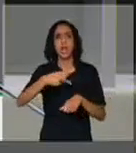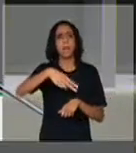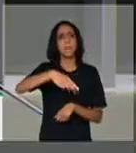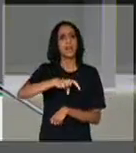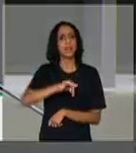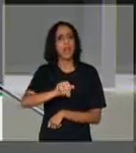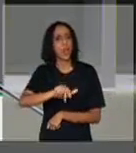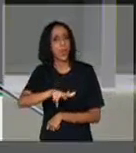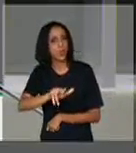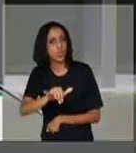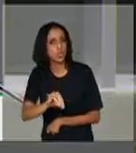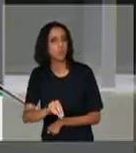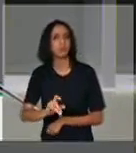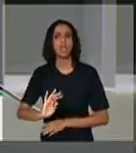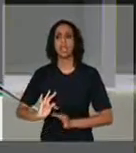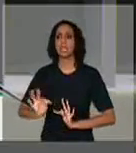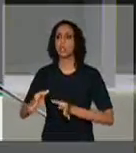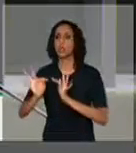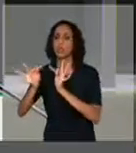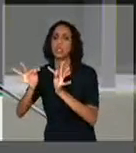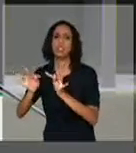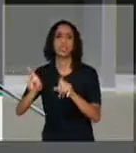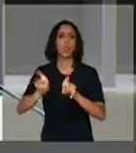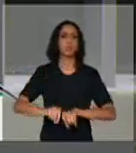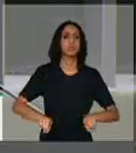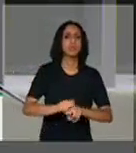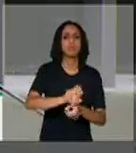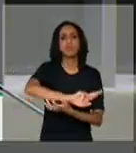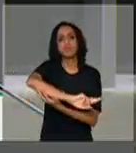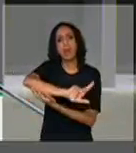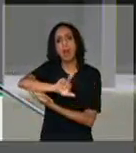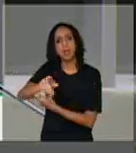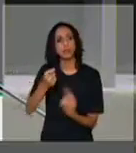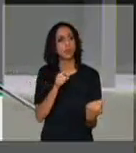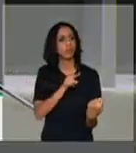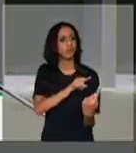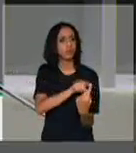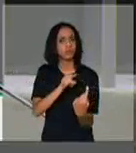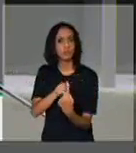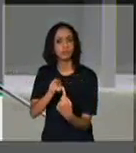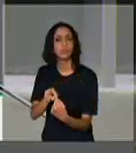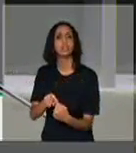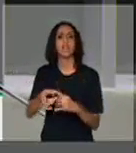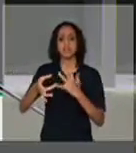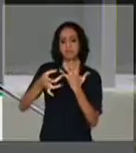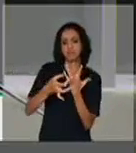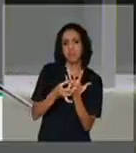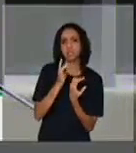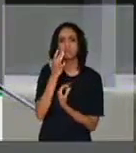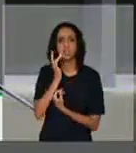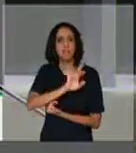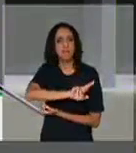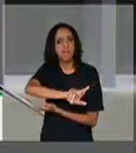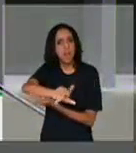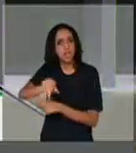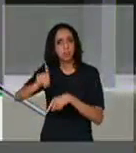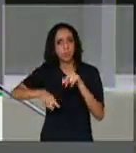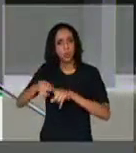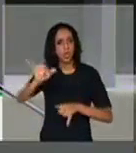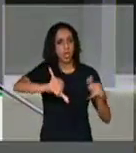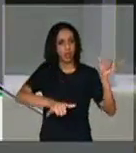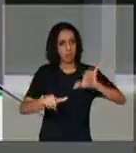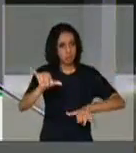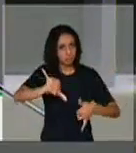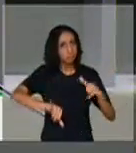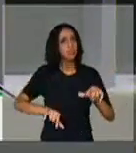de tecnologia a equipamentos para os mais diversos fins, de joias a produtos petroquímicos,